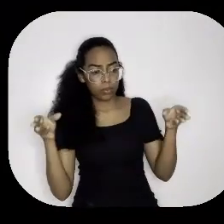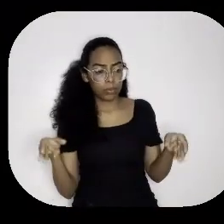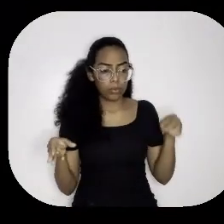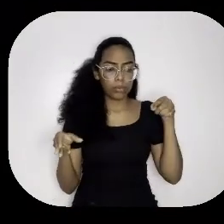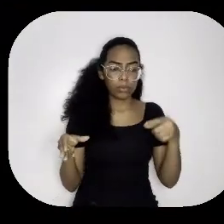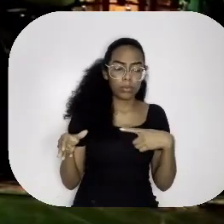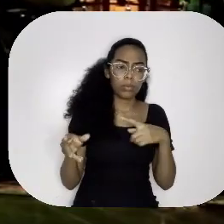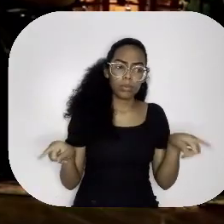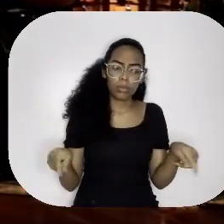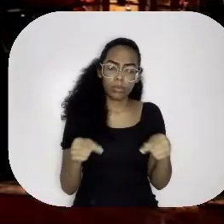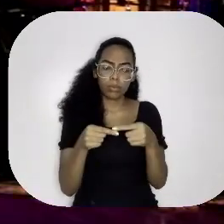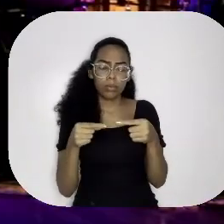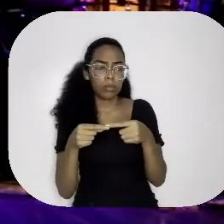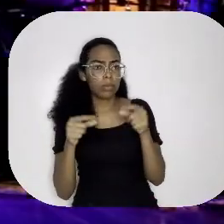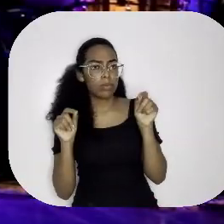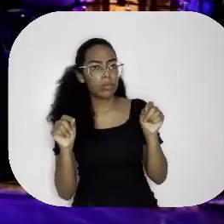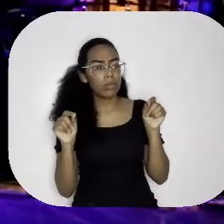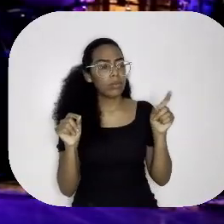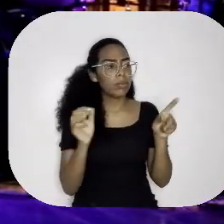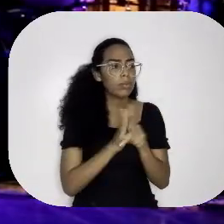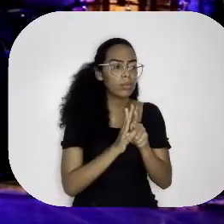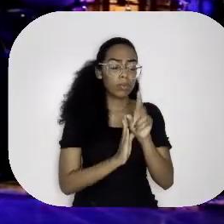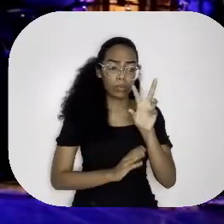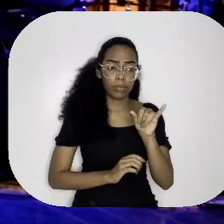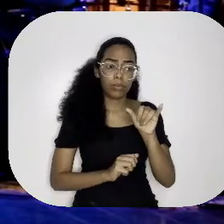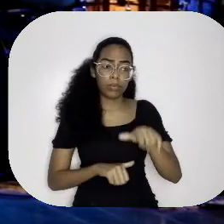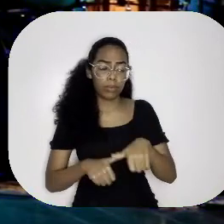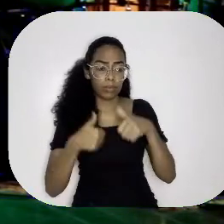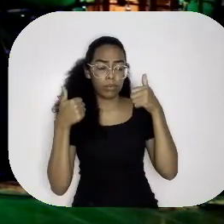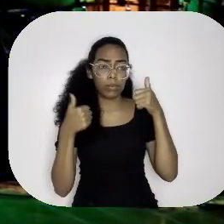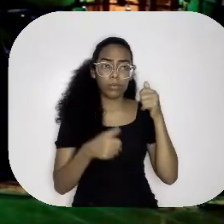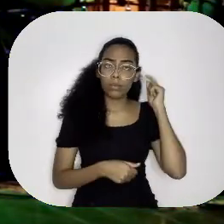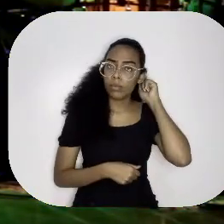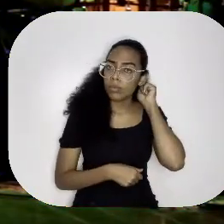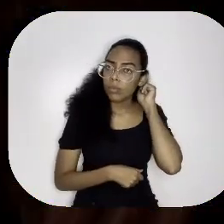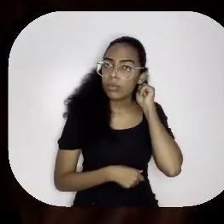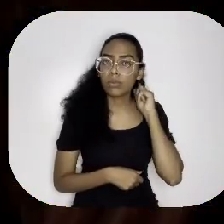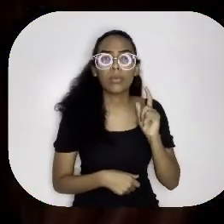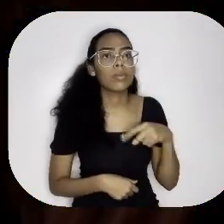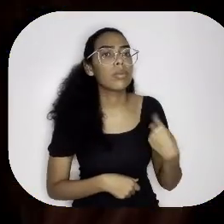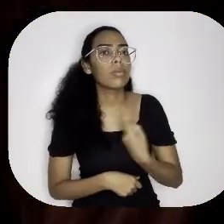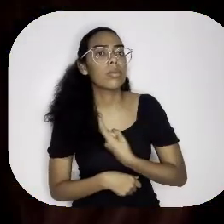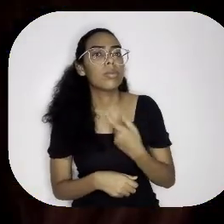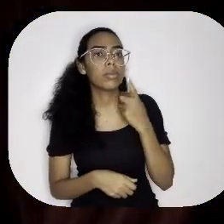altar para esse tempo. O tempo nós vamos venerar.